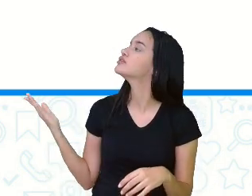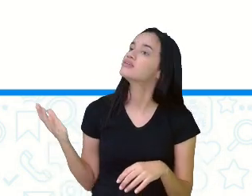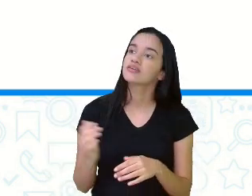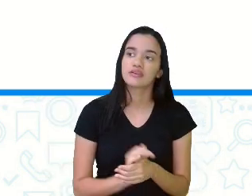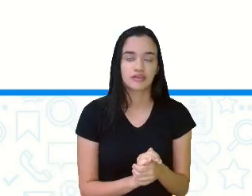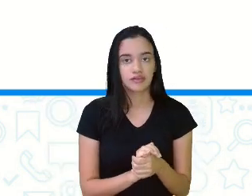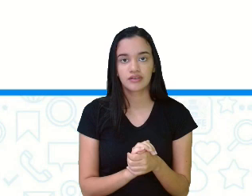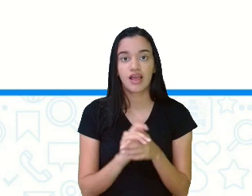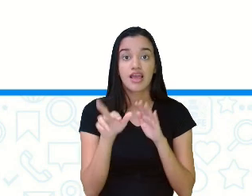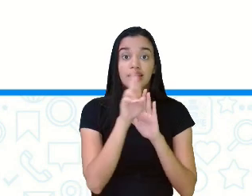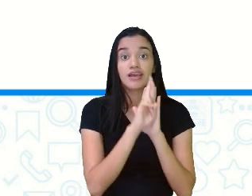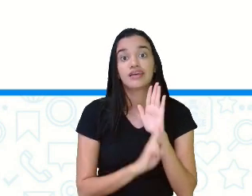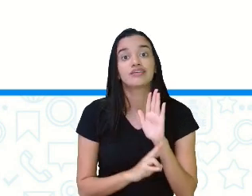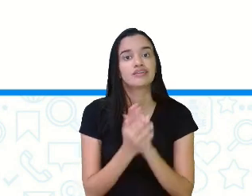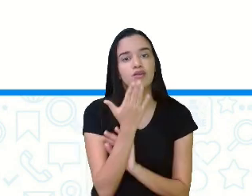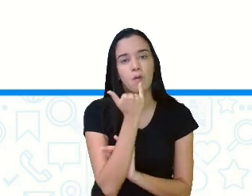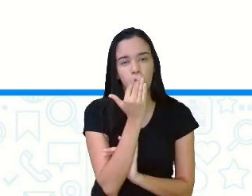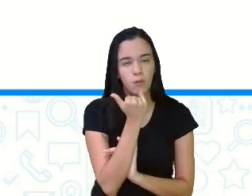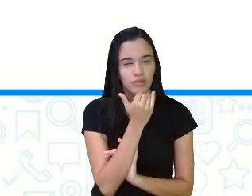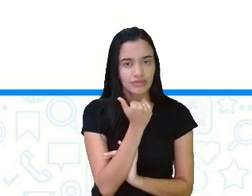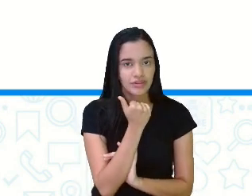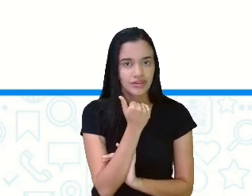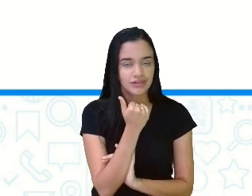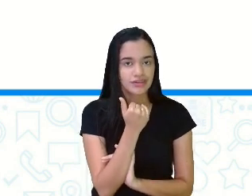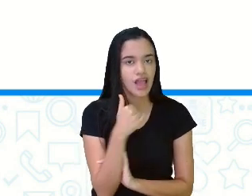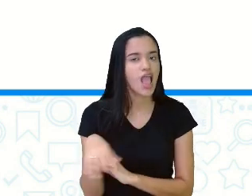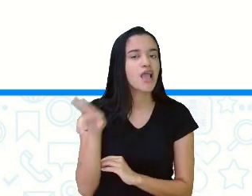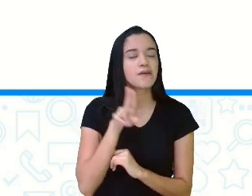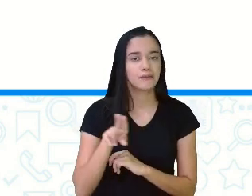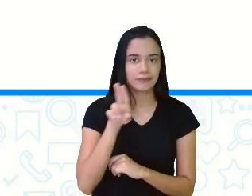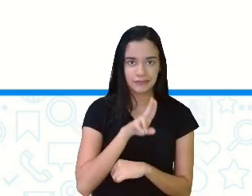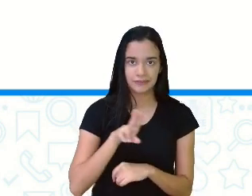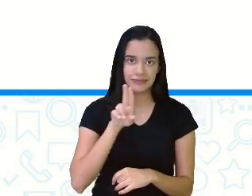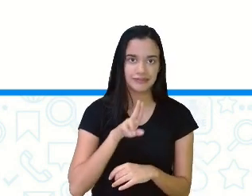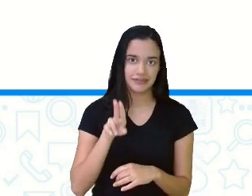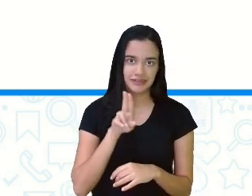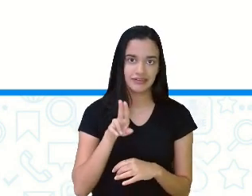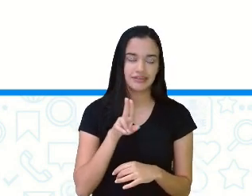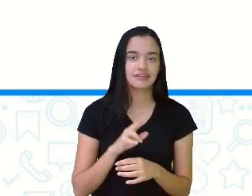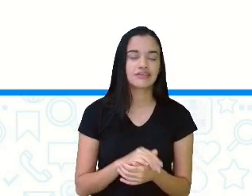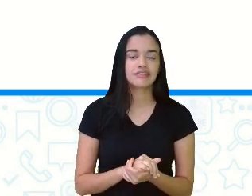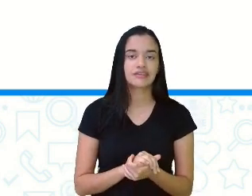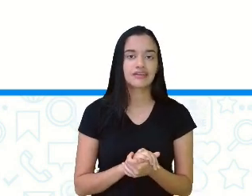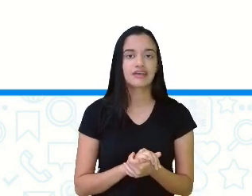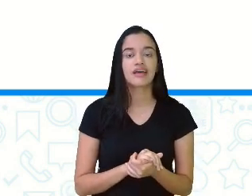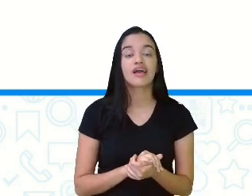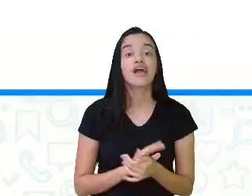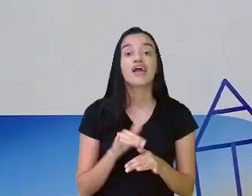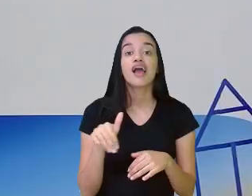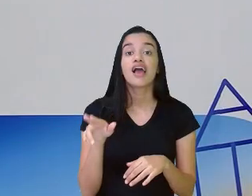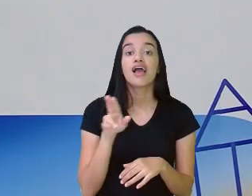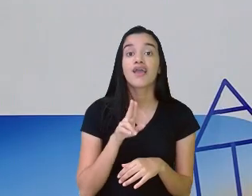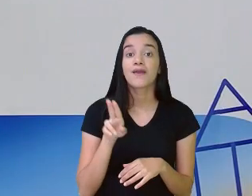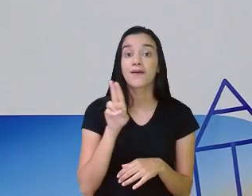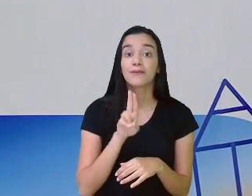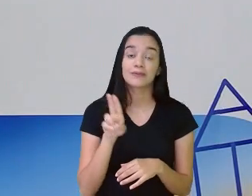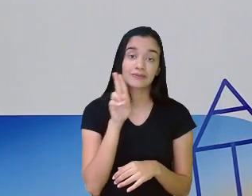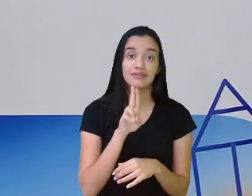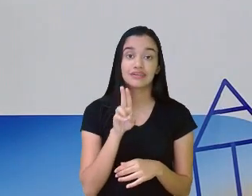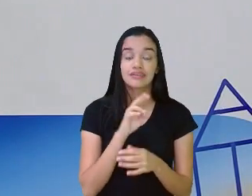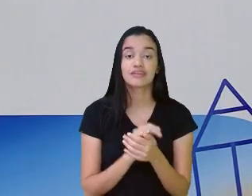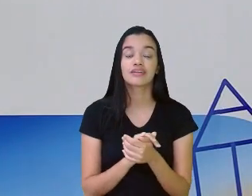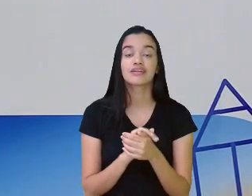em receita culinária. Isso é muito utilizado. Em receita, a fração ela é utilizada